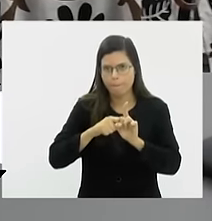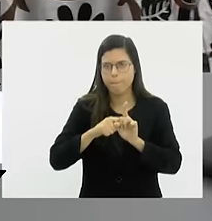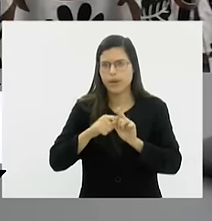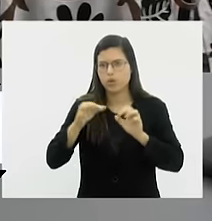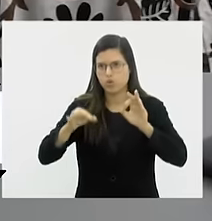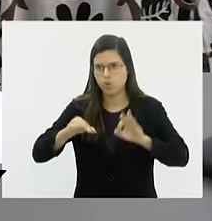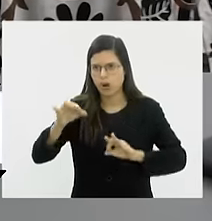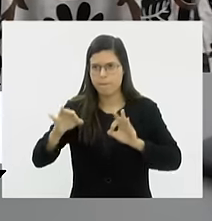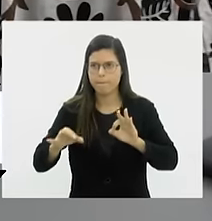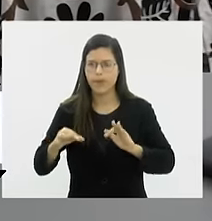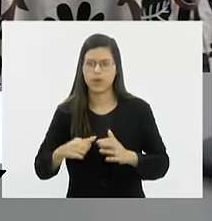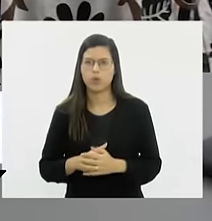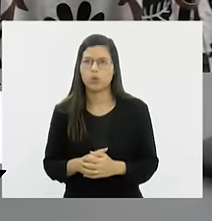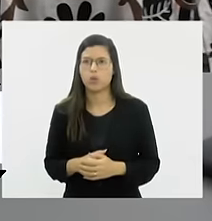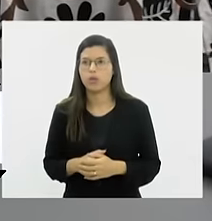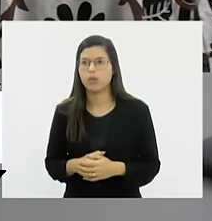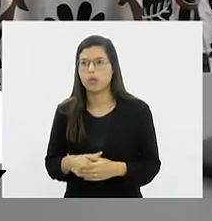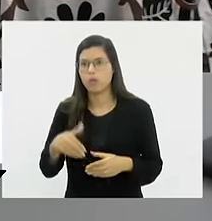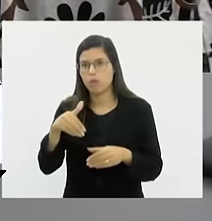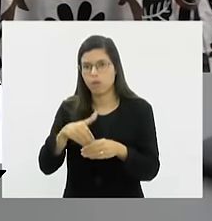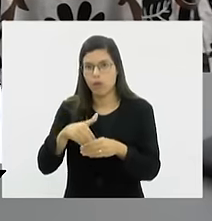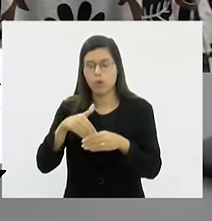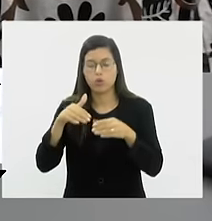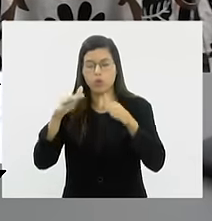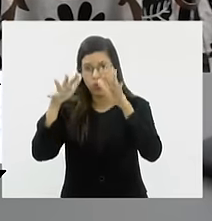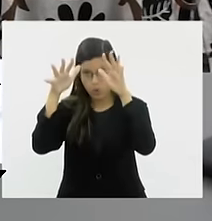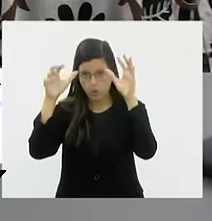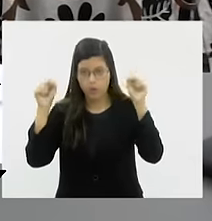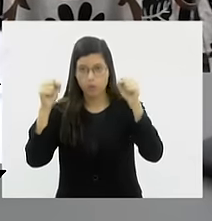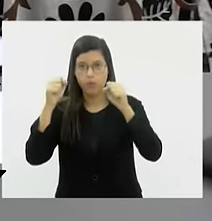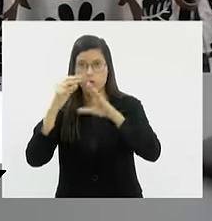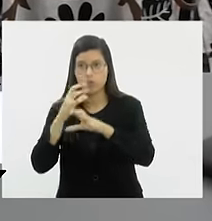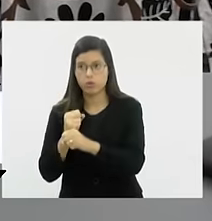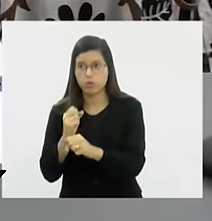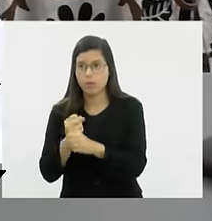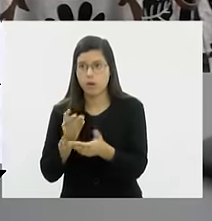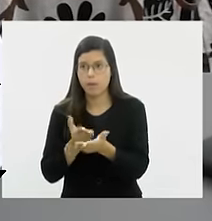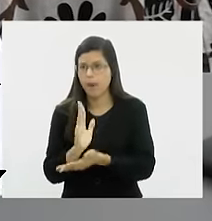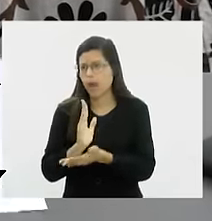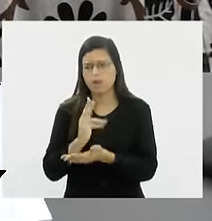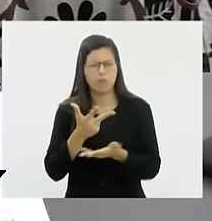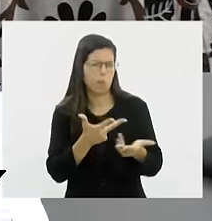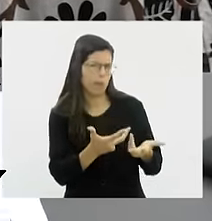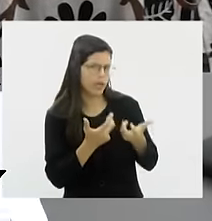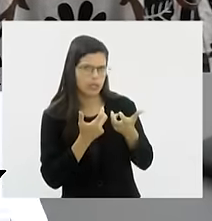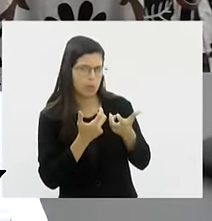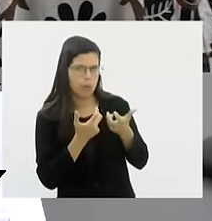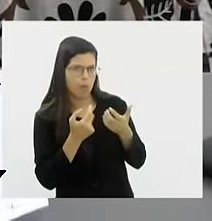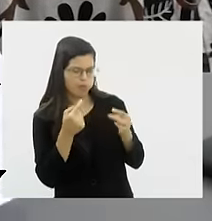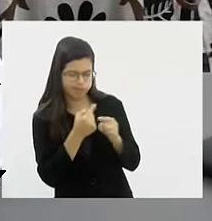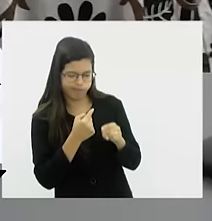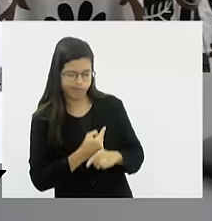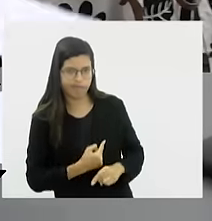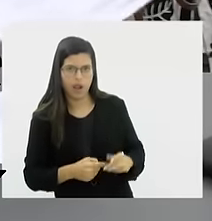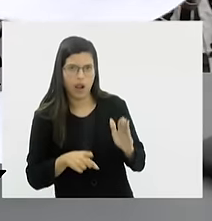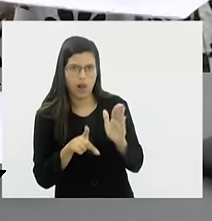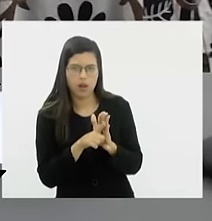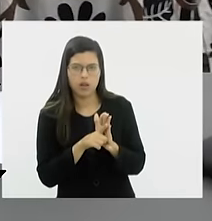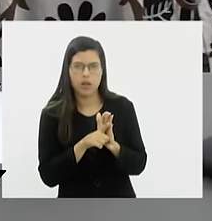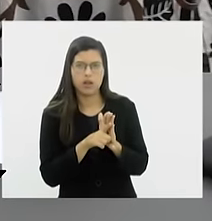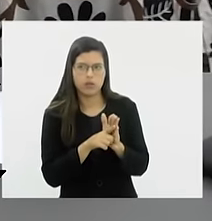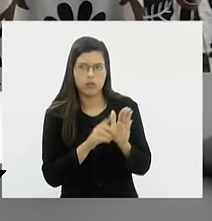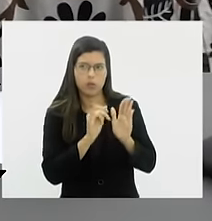tal voto do tribunal foi liberado e o tribunal não viu irregularidade no edital.